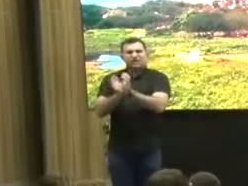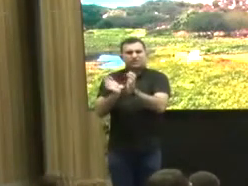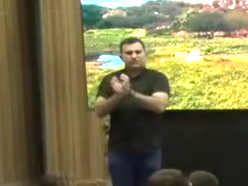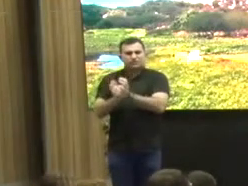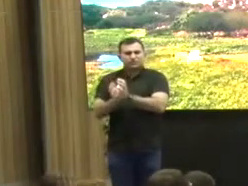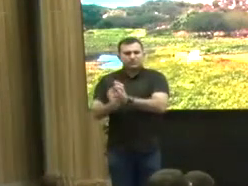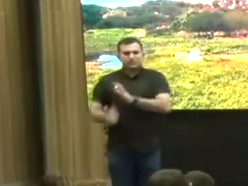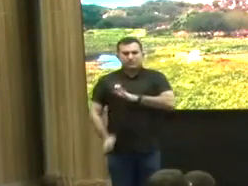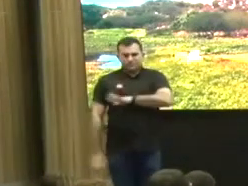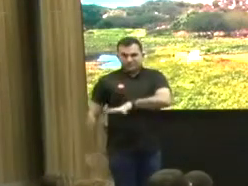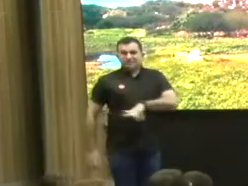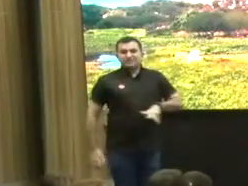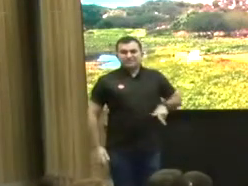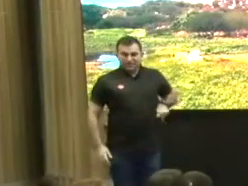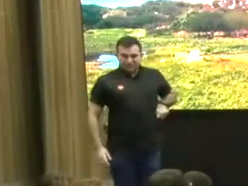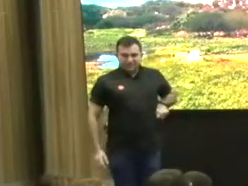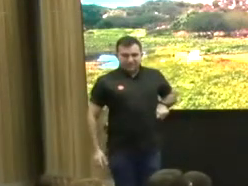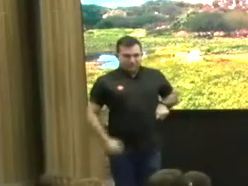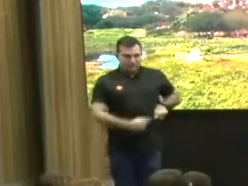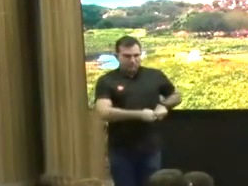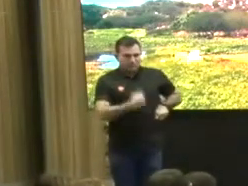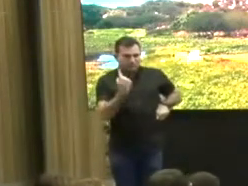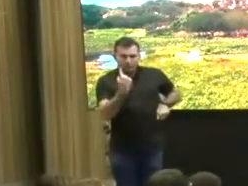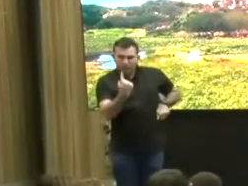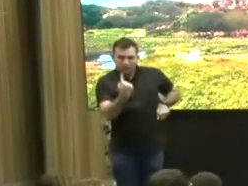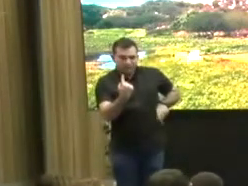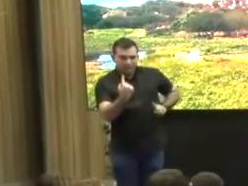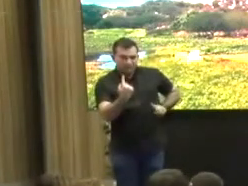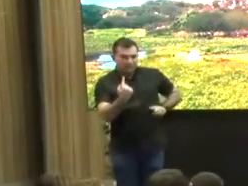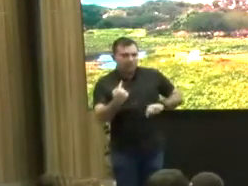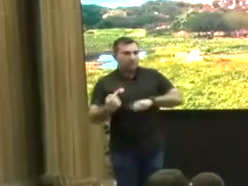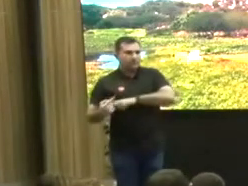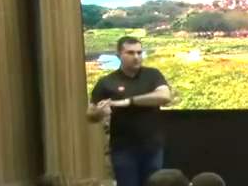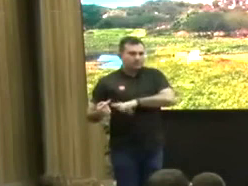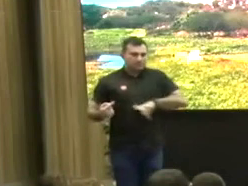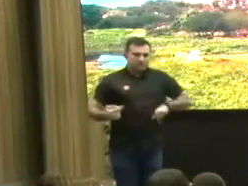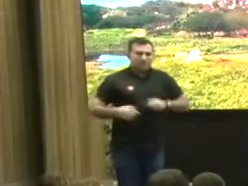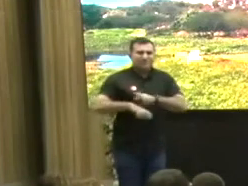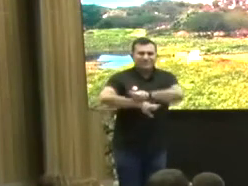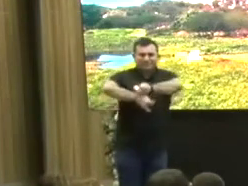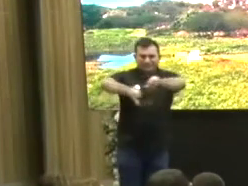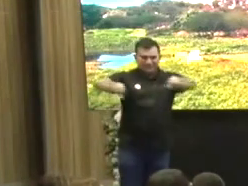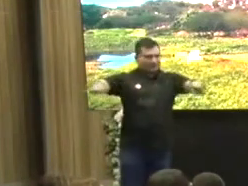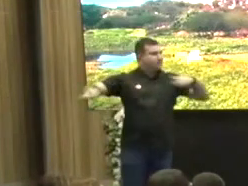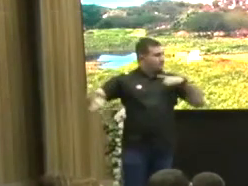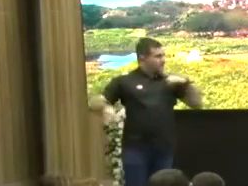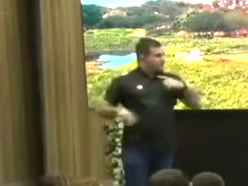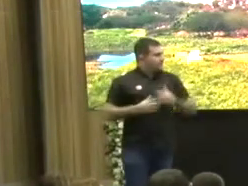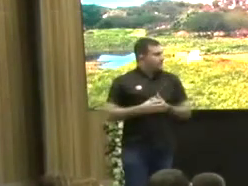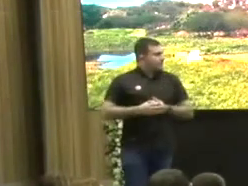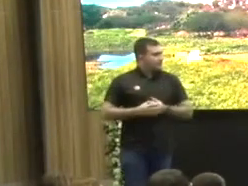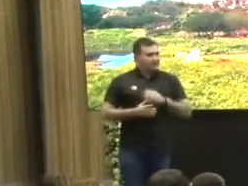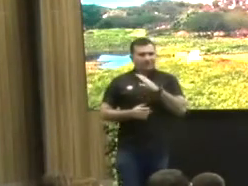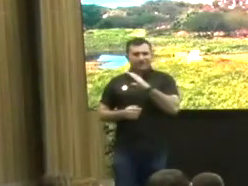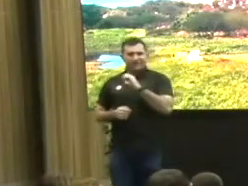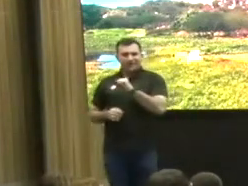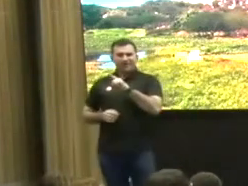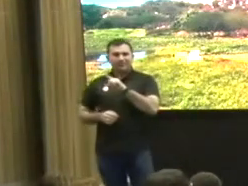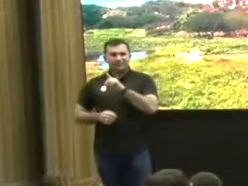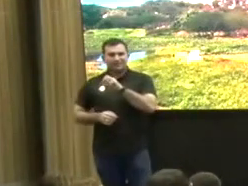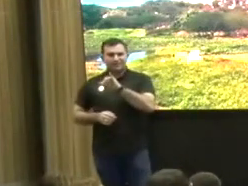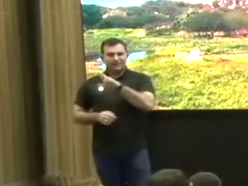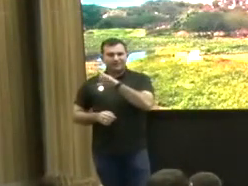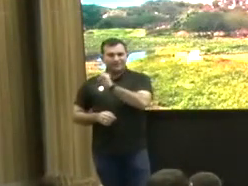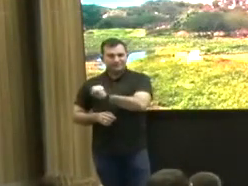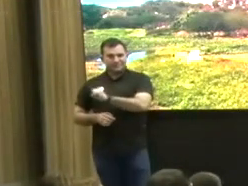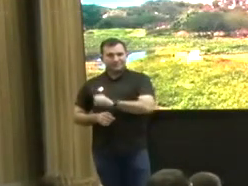cigano, são ciganos. Hararonê, Siri, Caldeirache. Nós temos dentro do